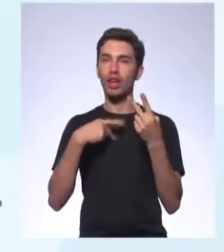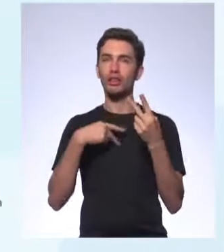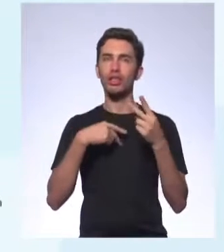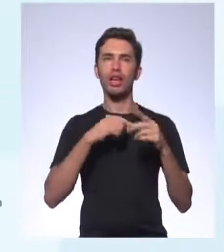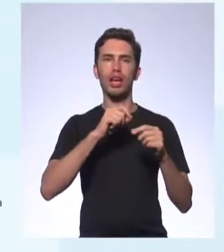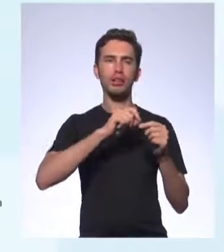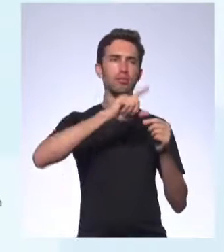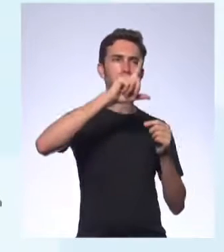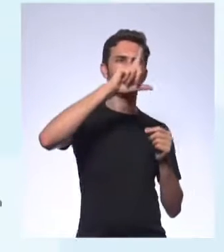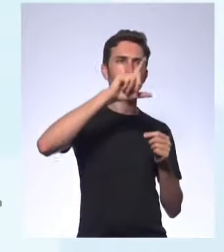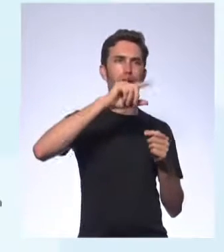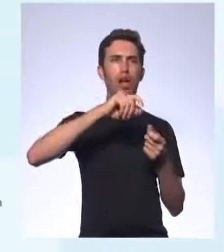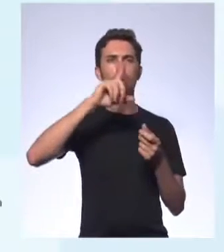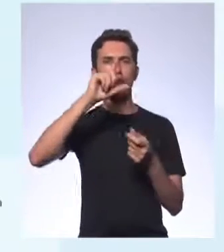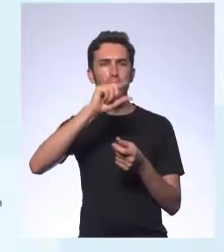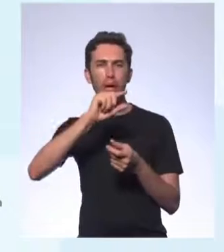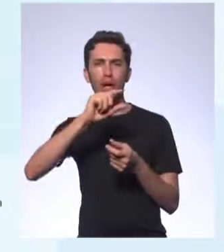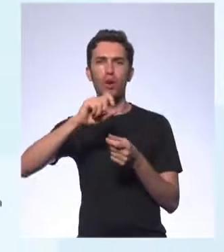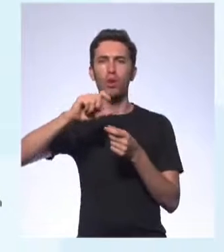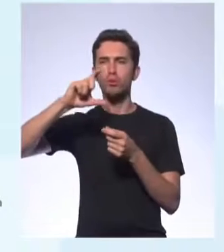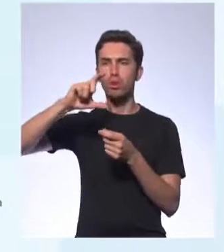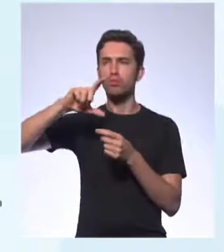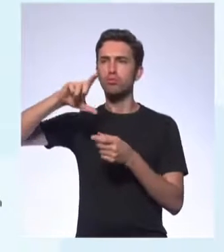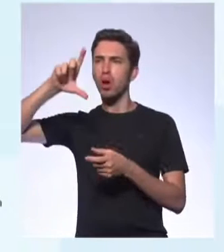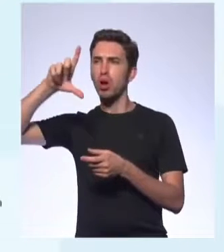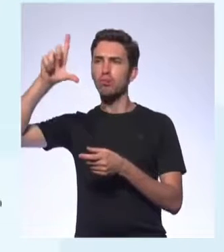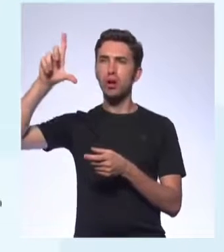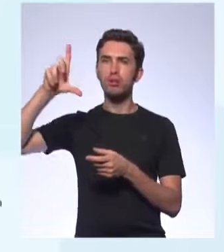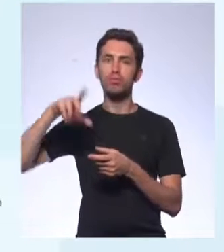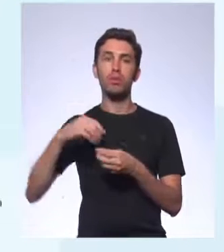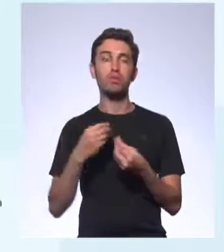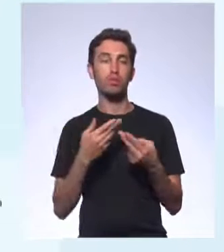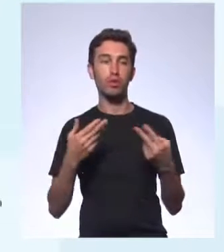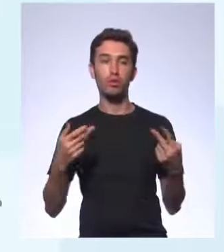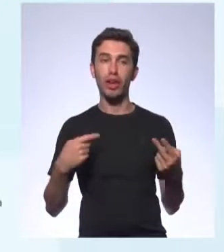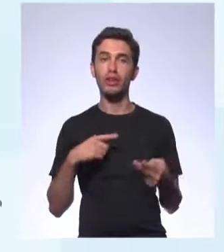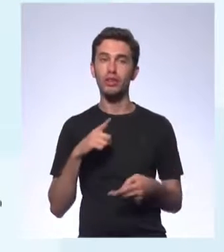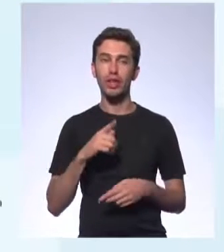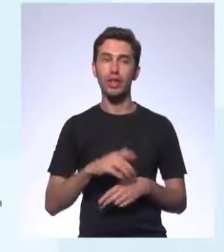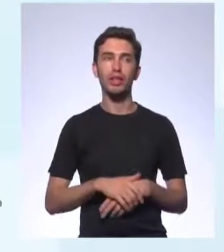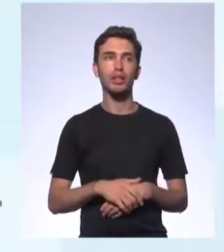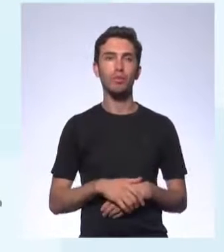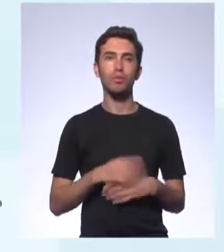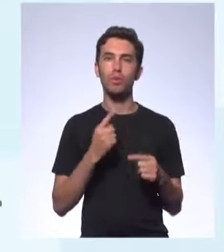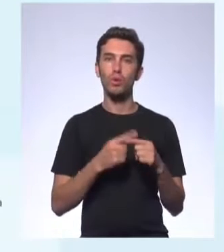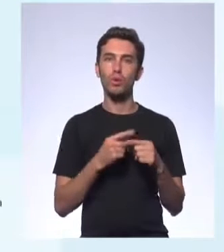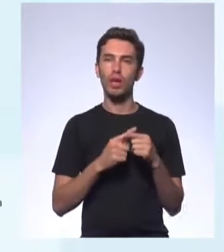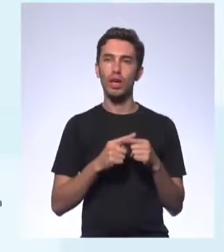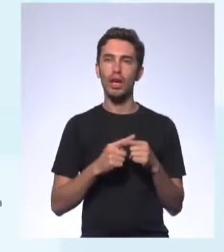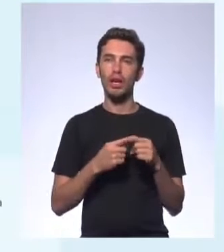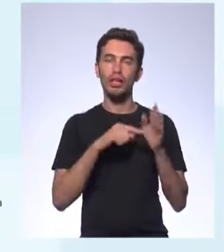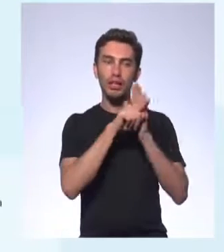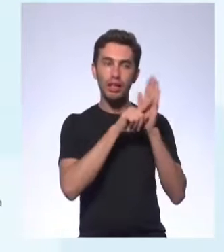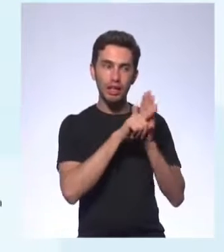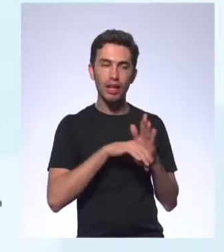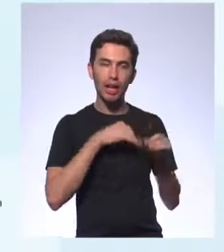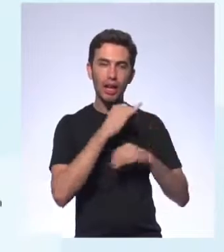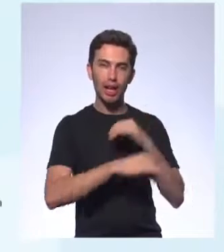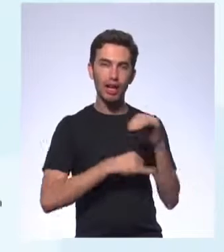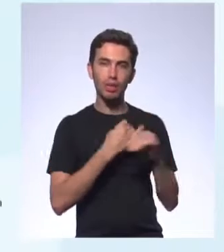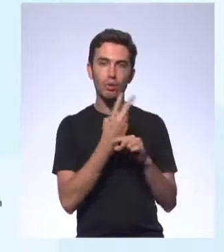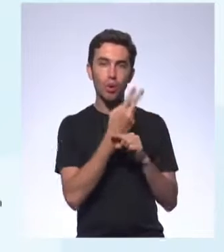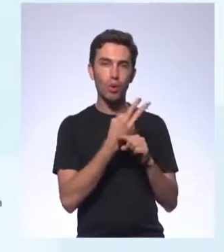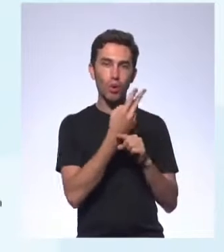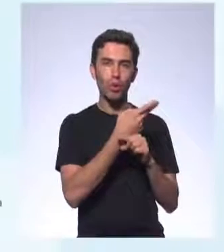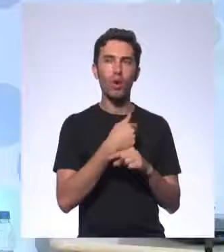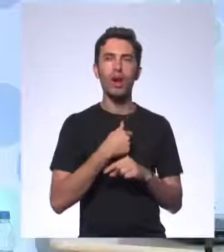são bem brilhantes, dá para você procurar e fazer bastante pesquisa na internet dessas coisas, que tem gente que gosta, eu gosto muito, é bem legal. Infelizmente na aula